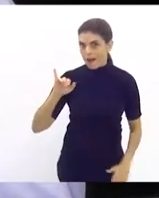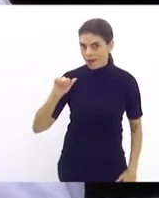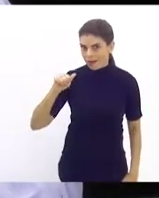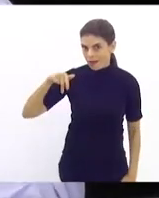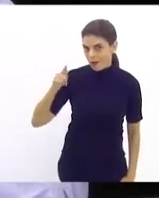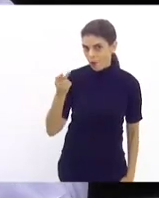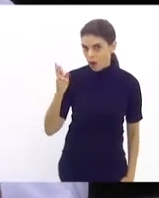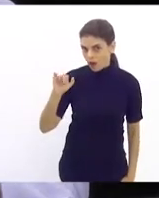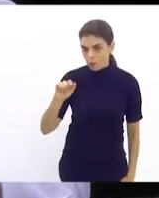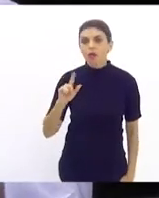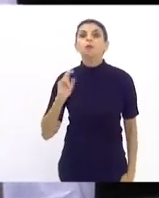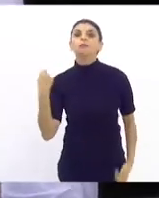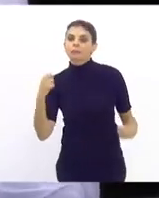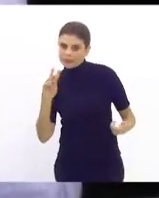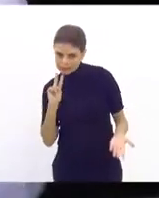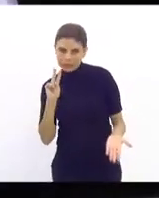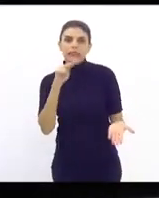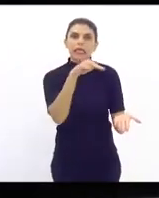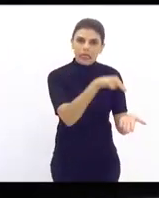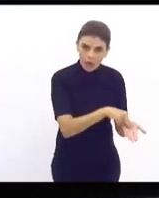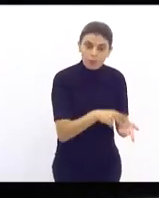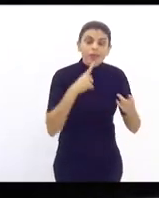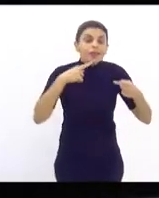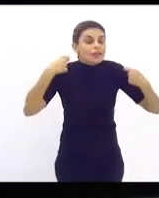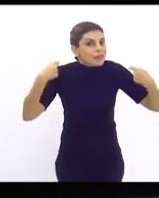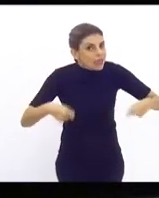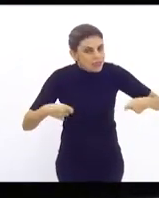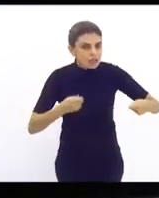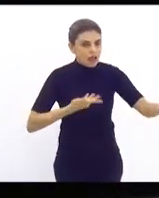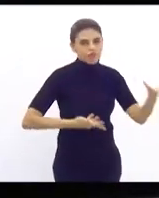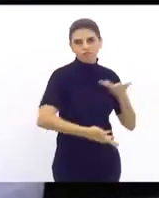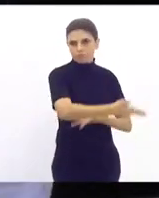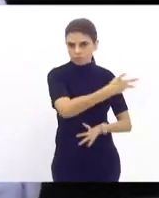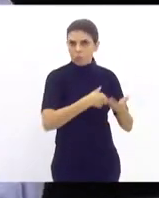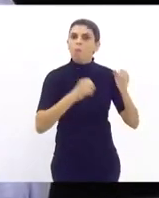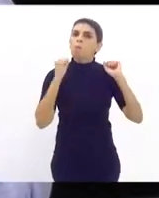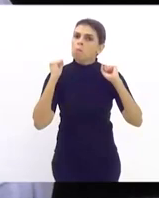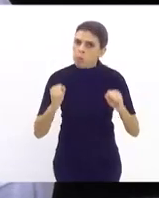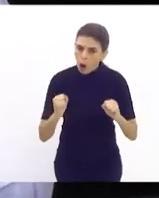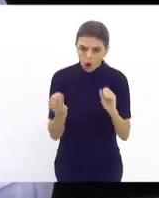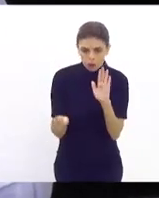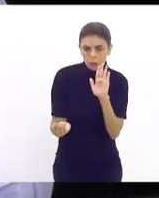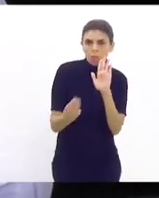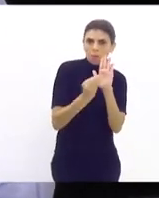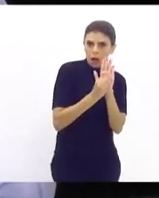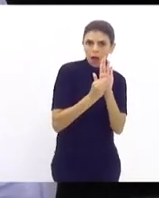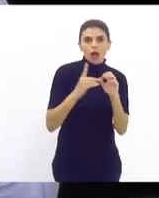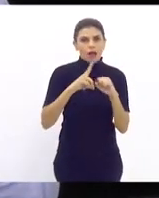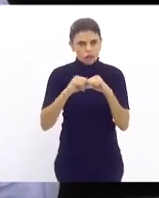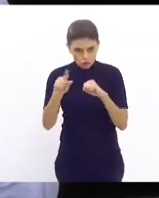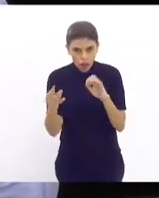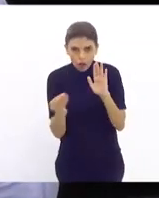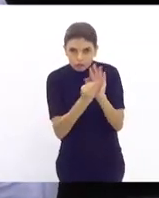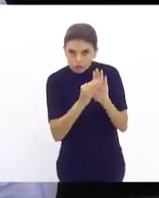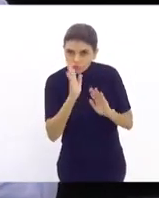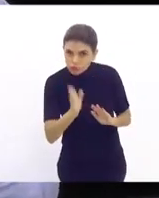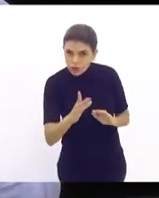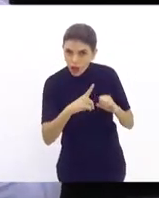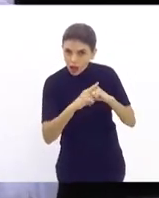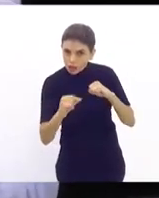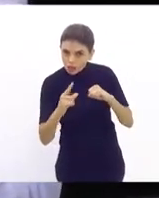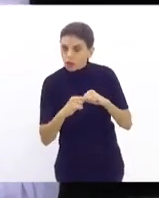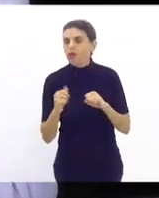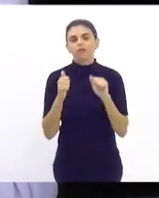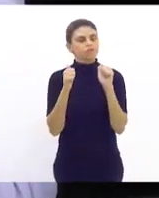necessária a cooperação, isso pode constar em determinado artigo, já consta no seu substitutivo? Anotei aqui agora, tá.